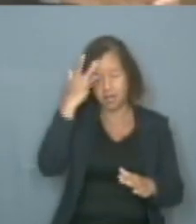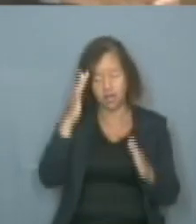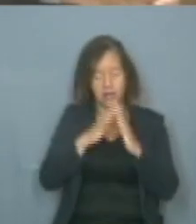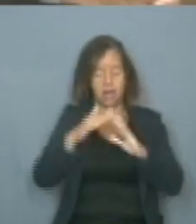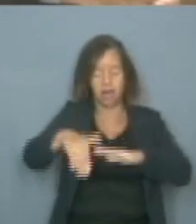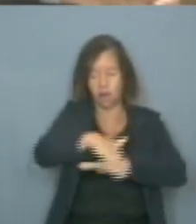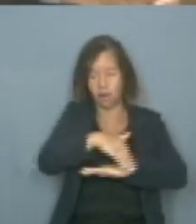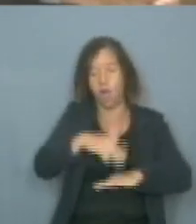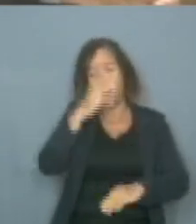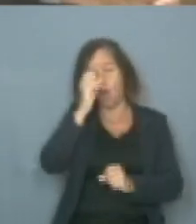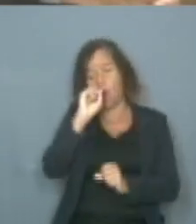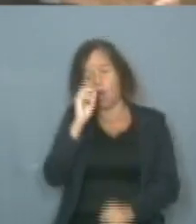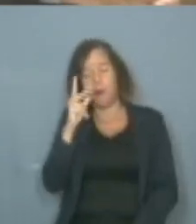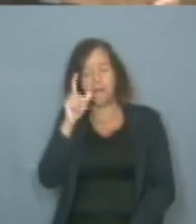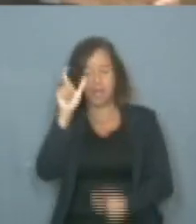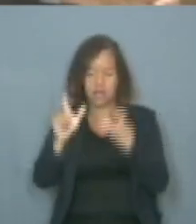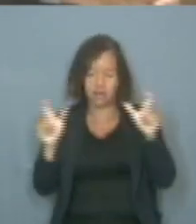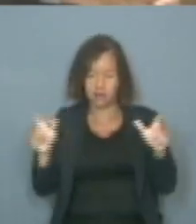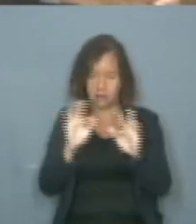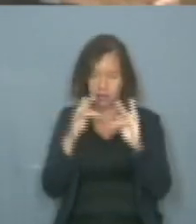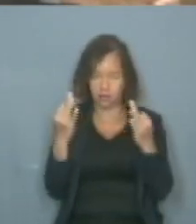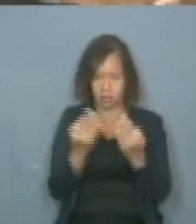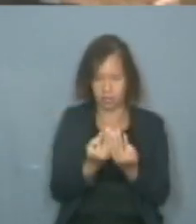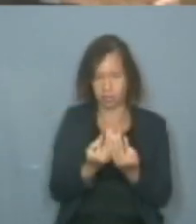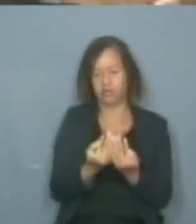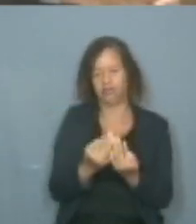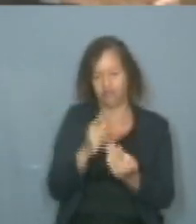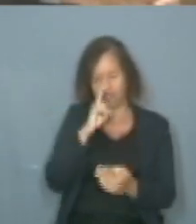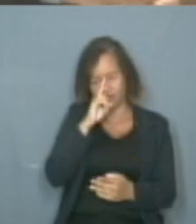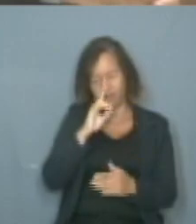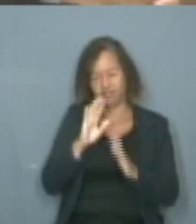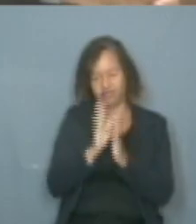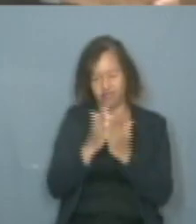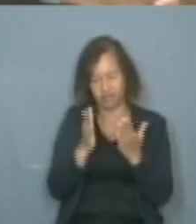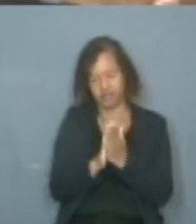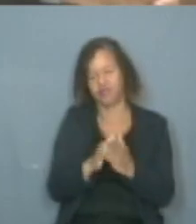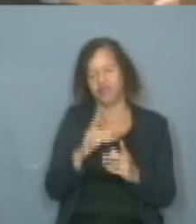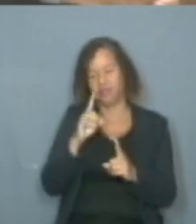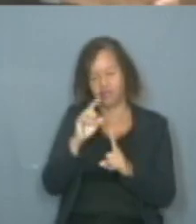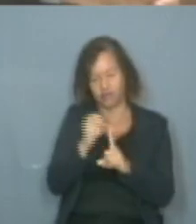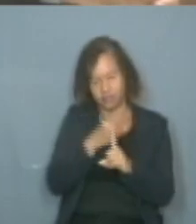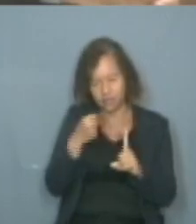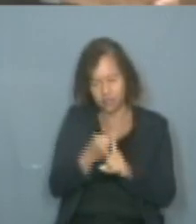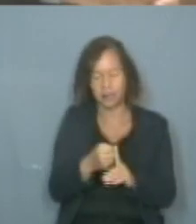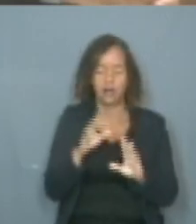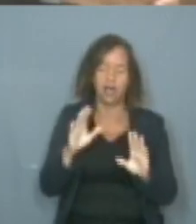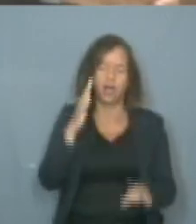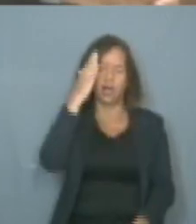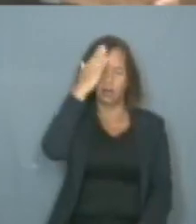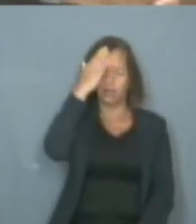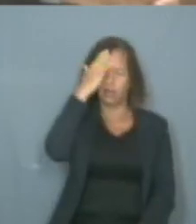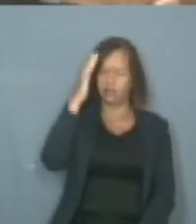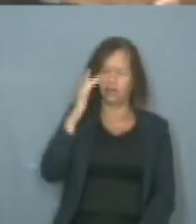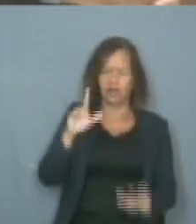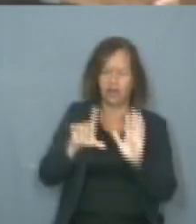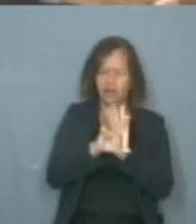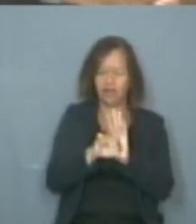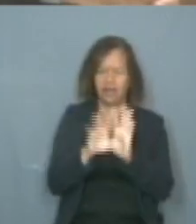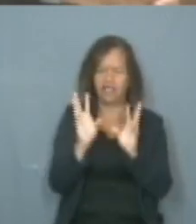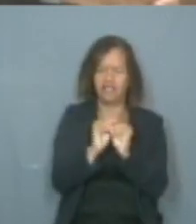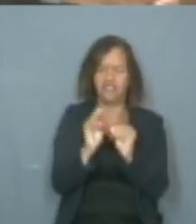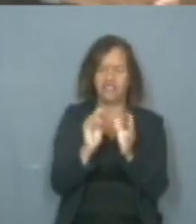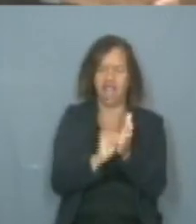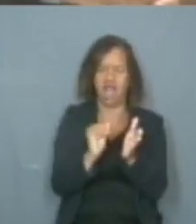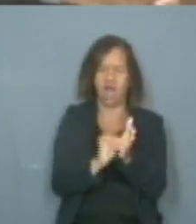indivíduos e famílias em situação de vulnerabilidade e risco social. Eu entendo que a lei é muito completa. Ela